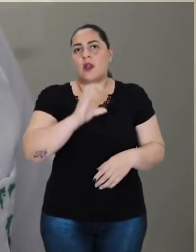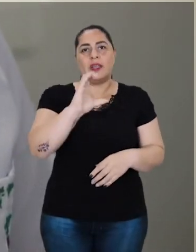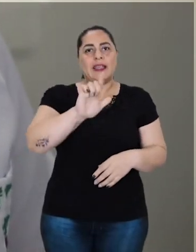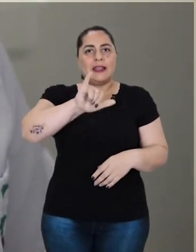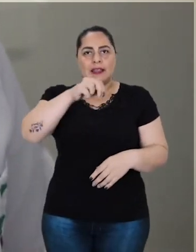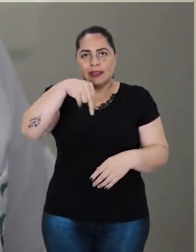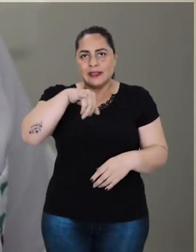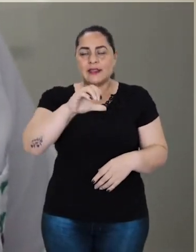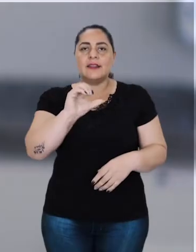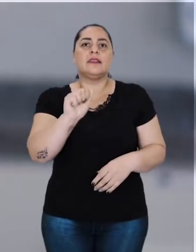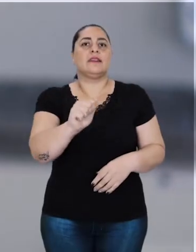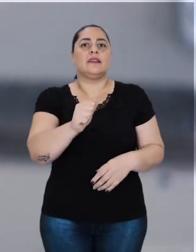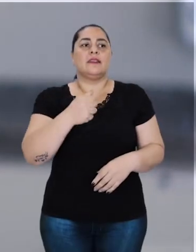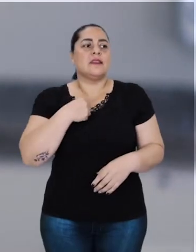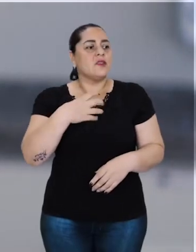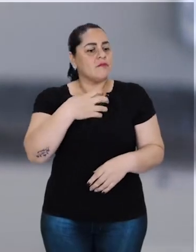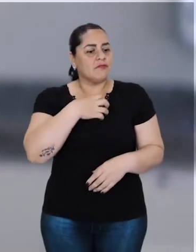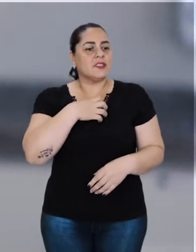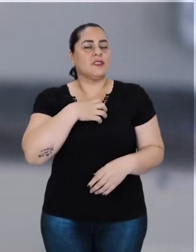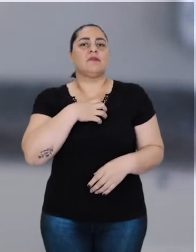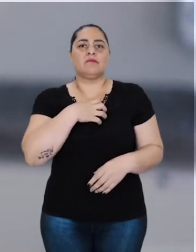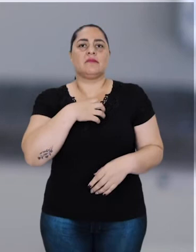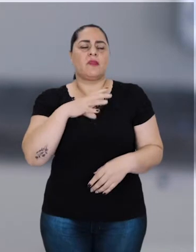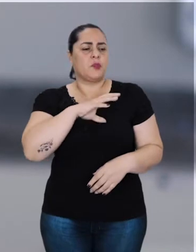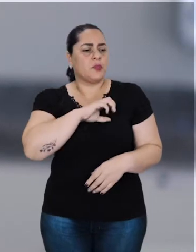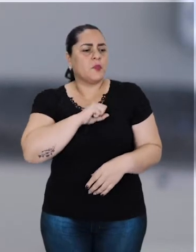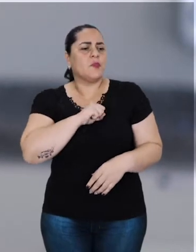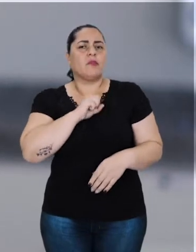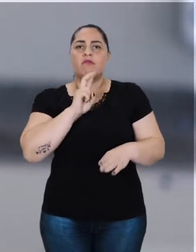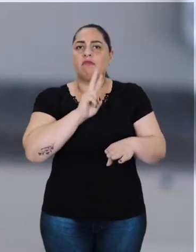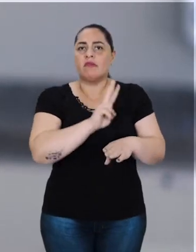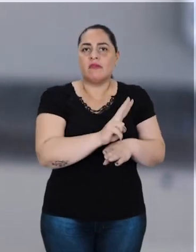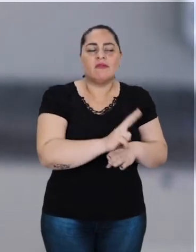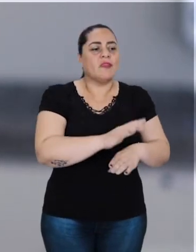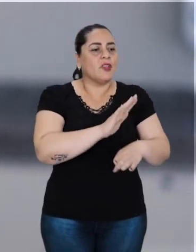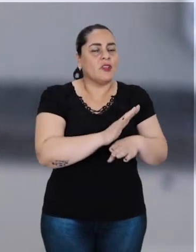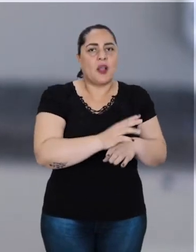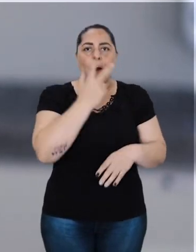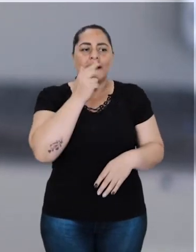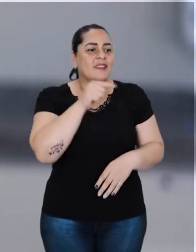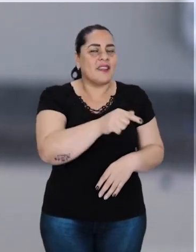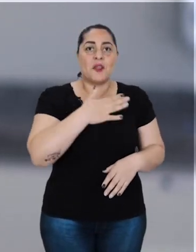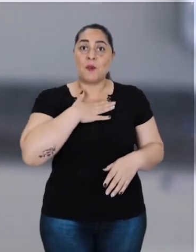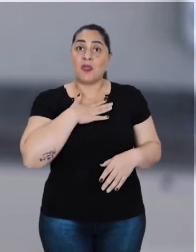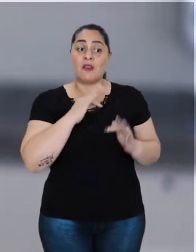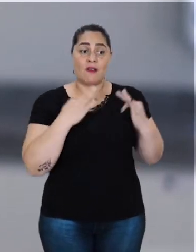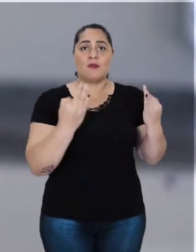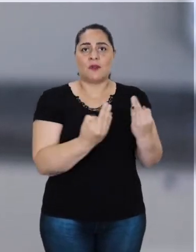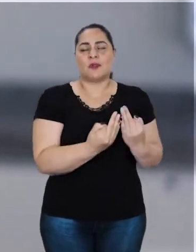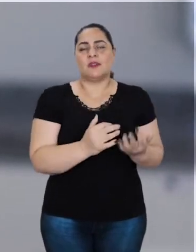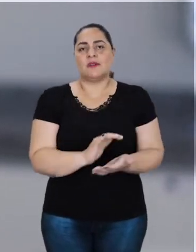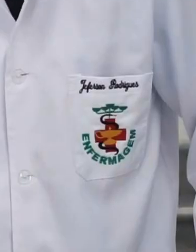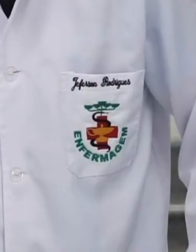E a enfermagem para mim é isso, é o cuidado e cuidar do amor da vida de alguém como se fosse o meu ou o nosso familiar que estivesse